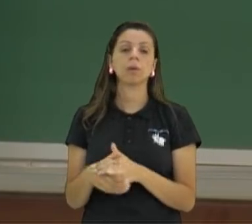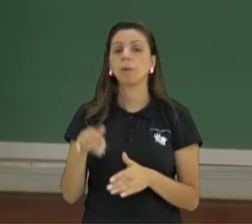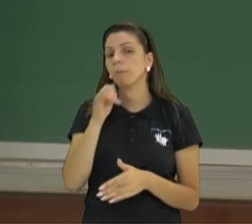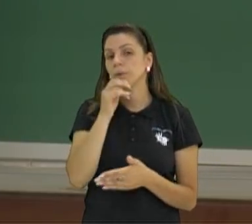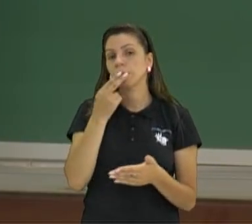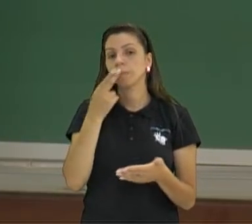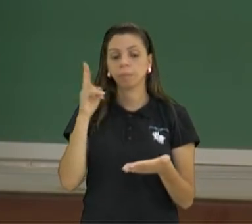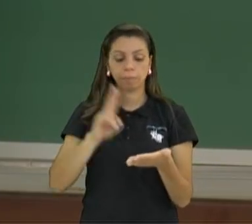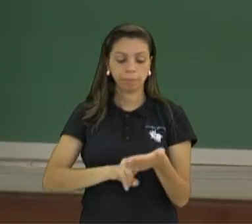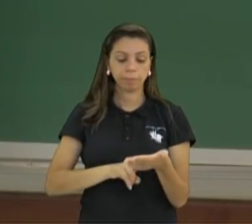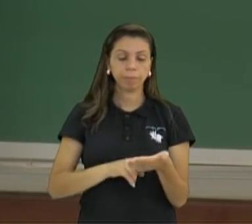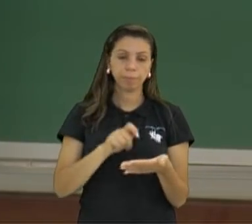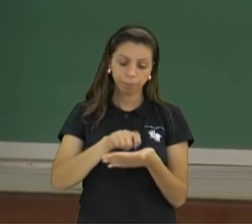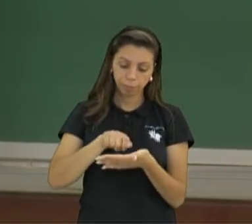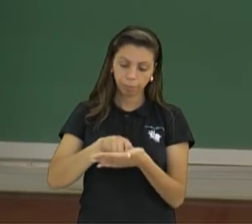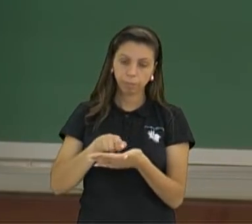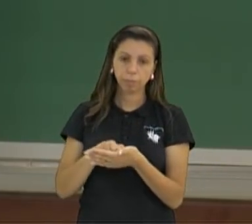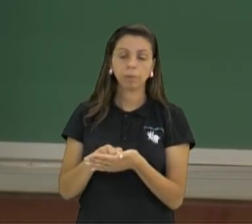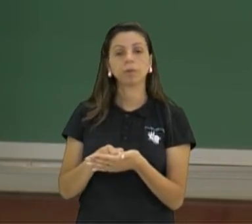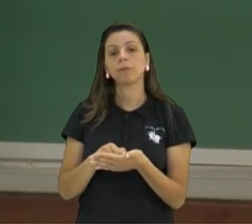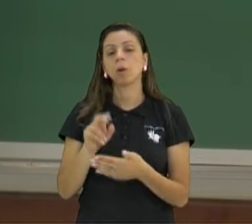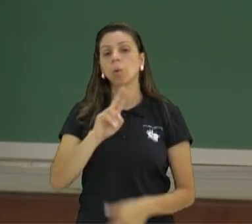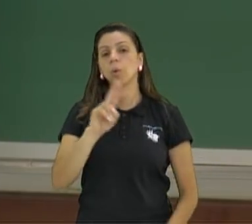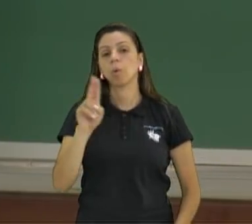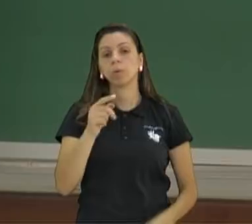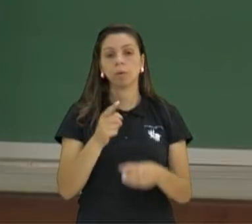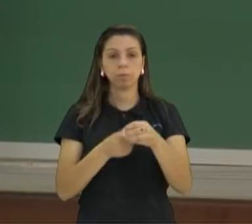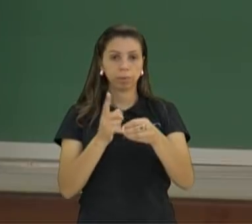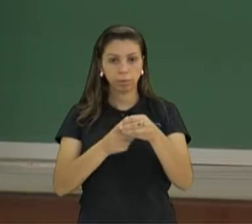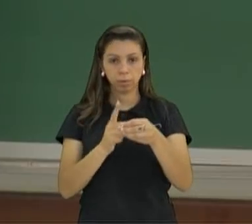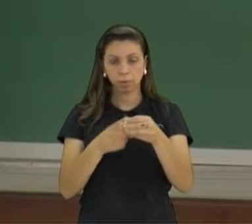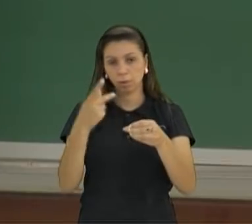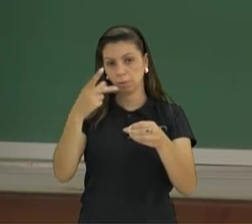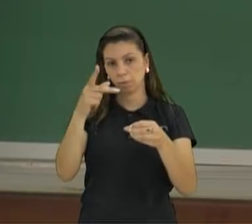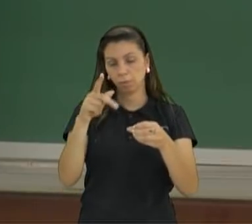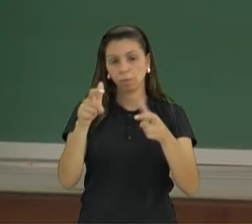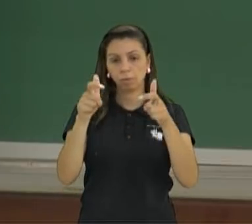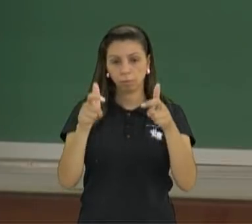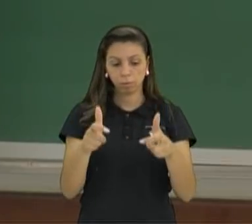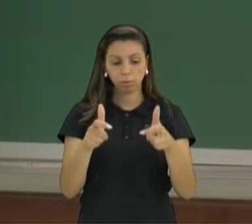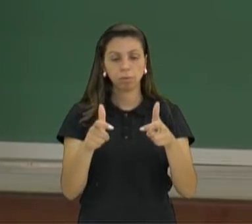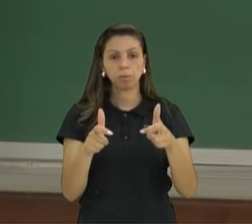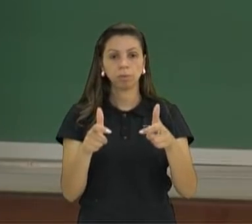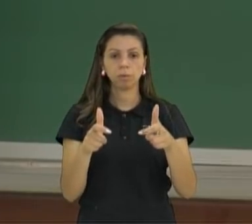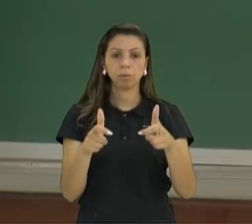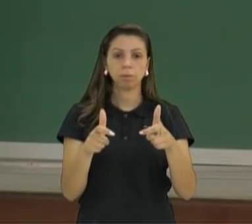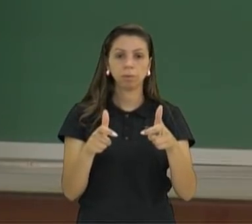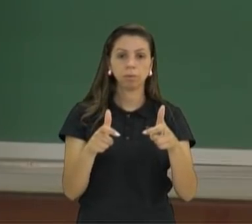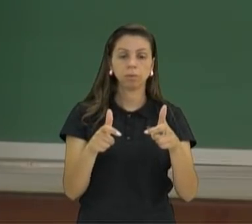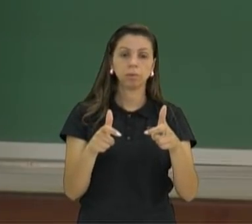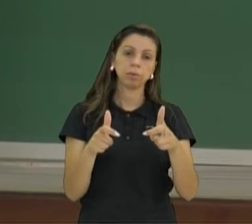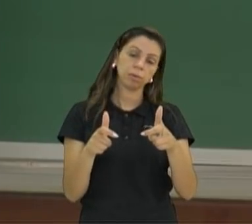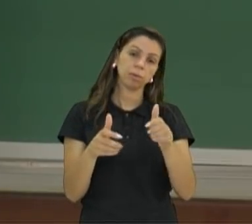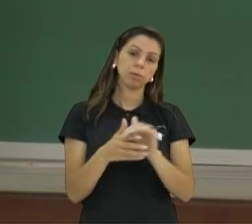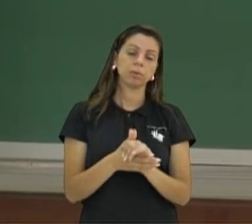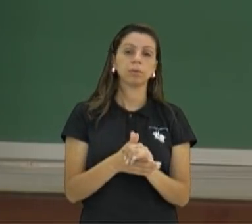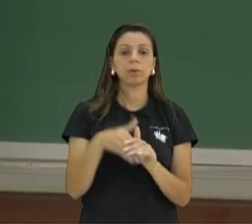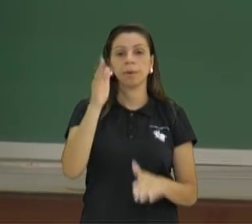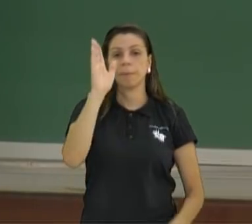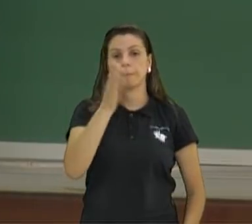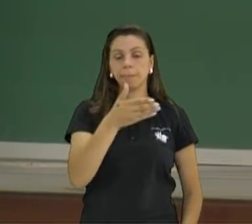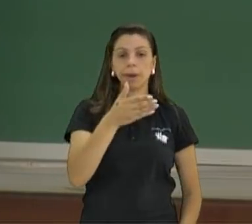carta, você vai colocar o nome da cidade, do lugar que você mora, da sua localidade, você coloca lá, Barra Bonita,